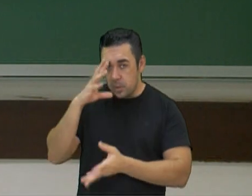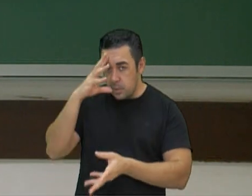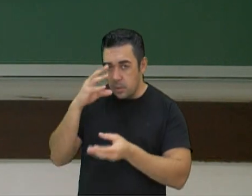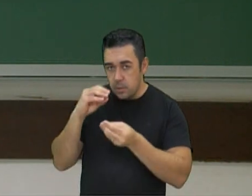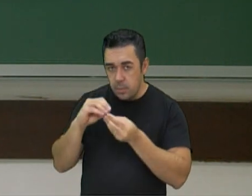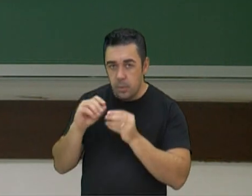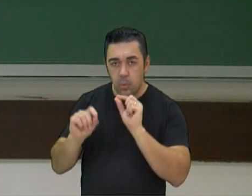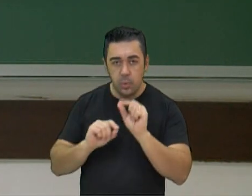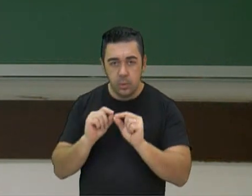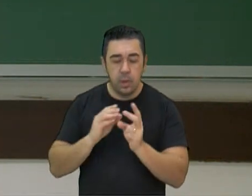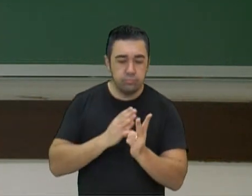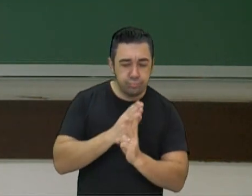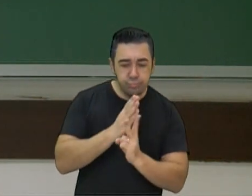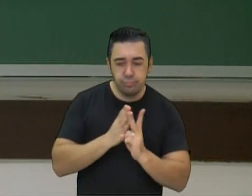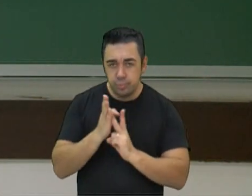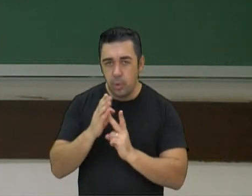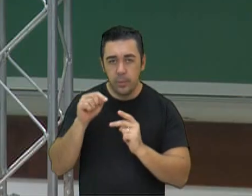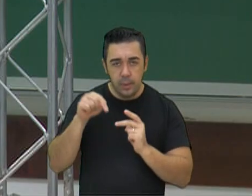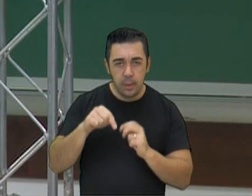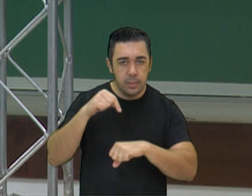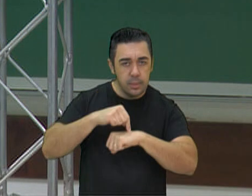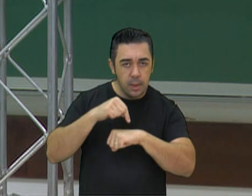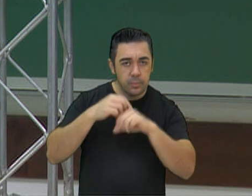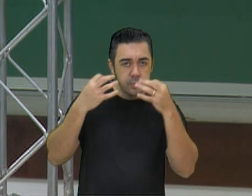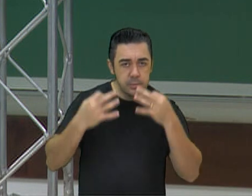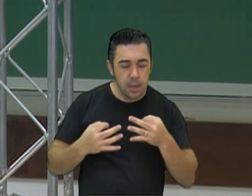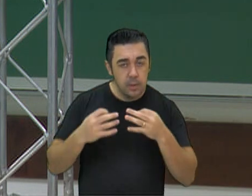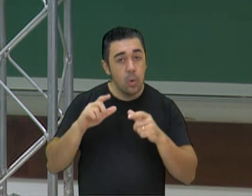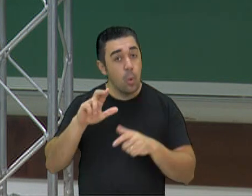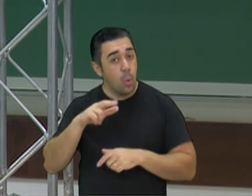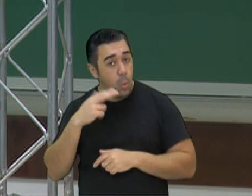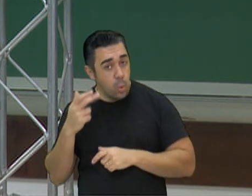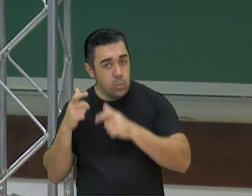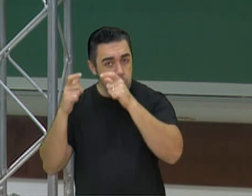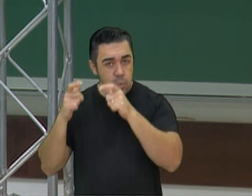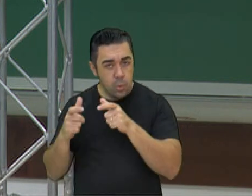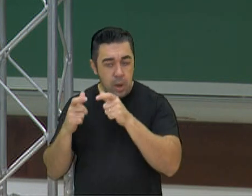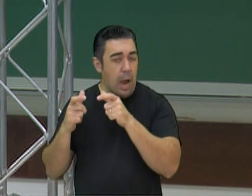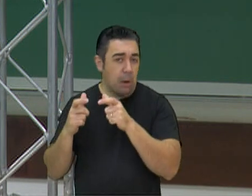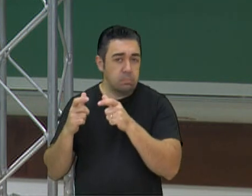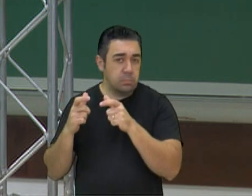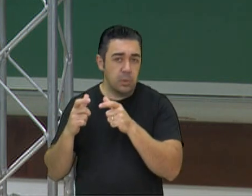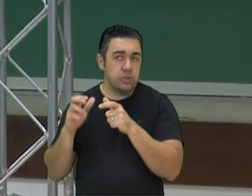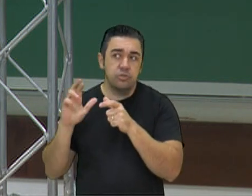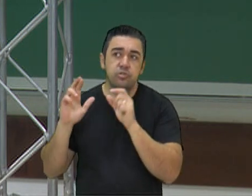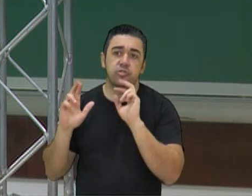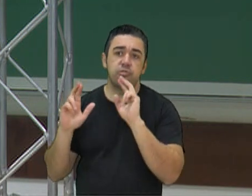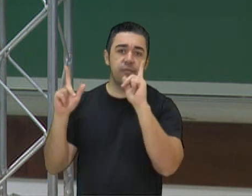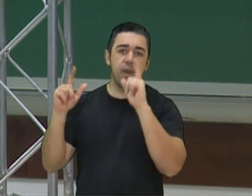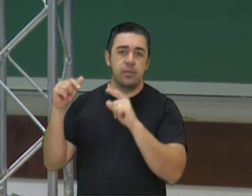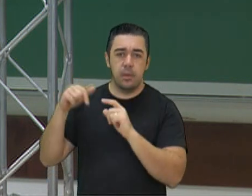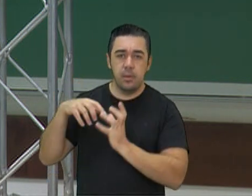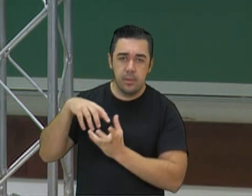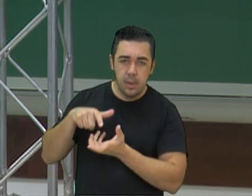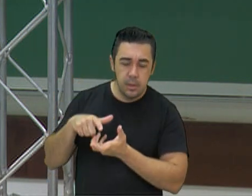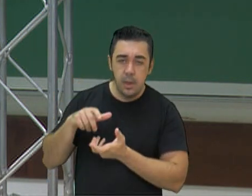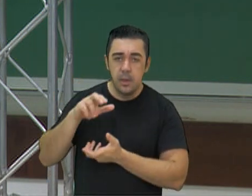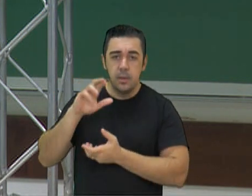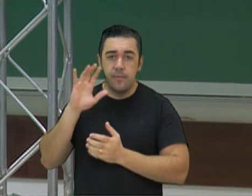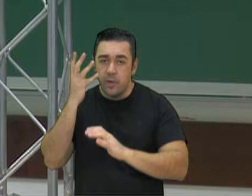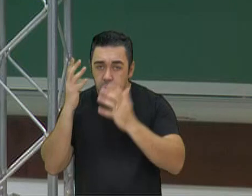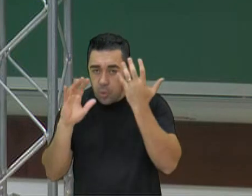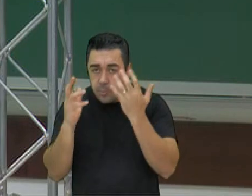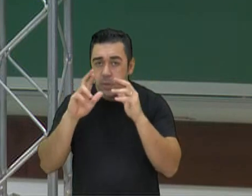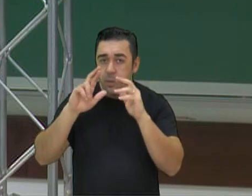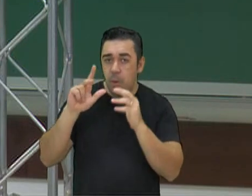da dicotomia espaço-tempo, né, ou é realizado em um local vago ou indeterminado na Terra. Tais fenômenos não obedecem às